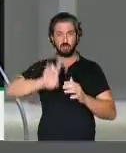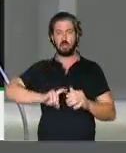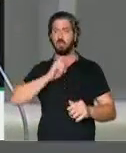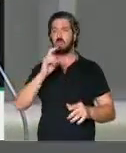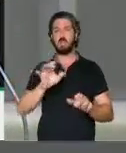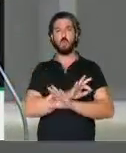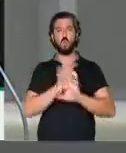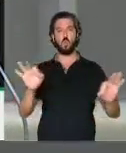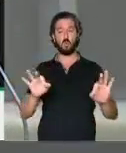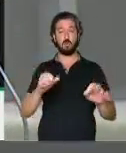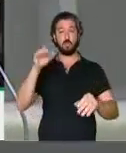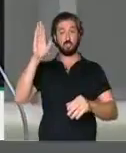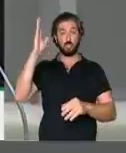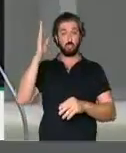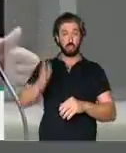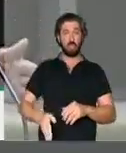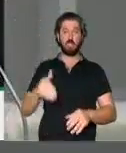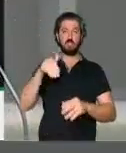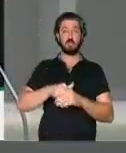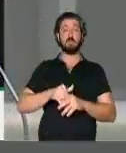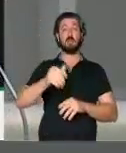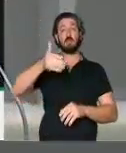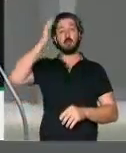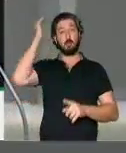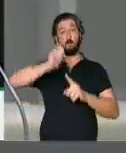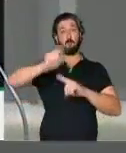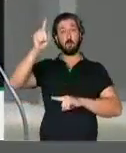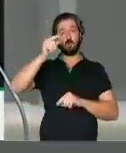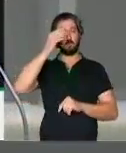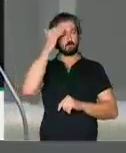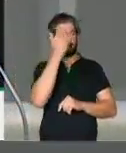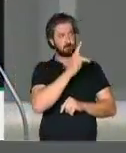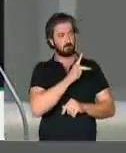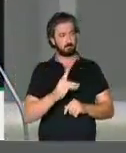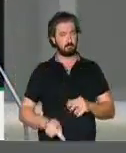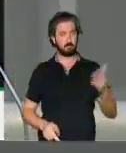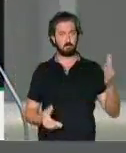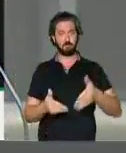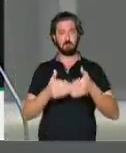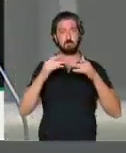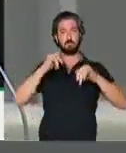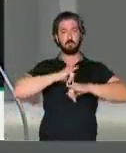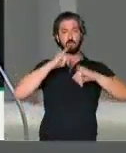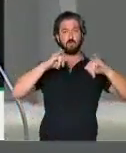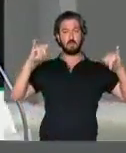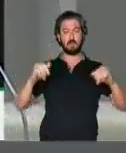menos, diretas já e fora Temer. Muito obrigada, senhor presidente. Eu peço a